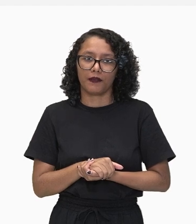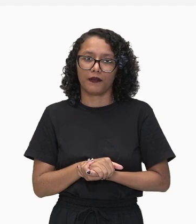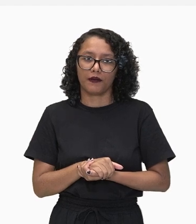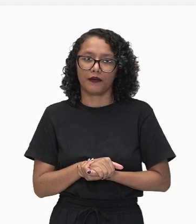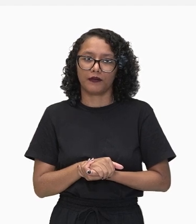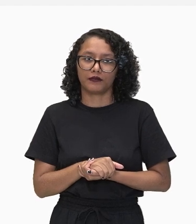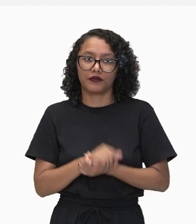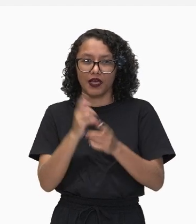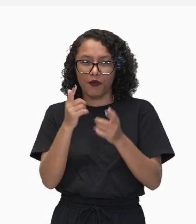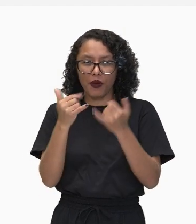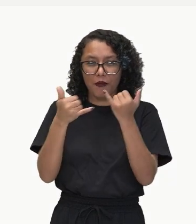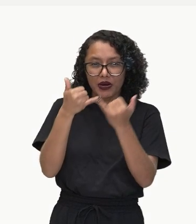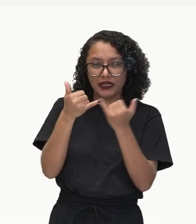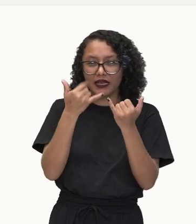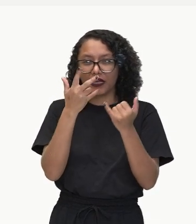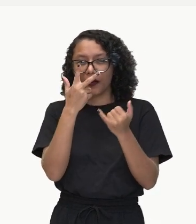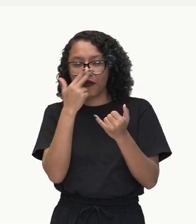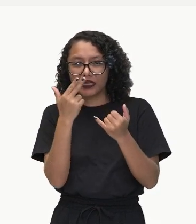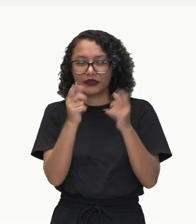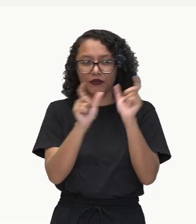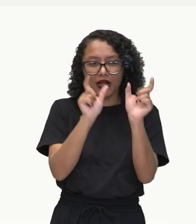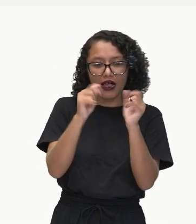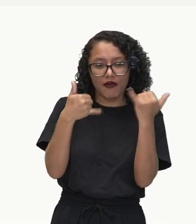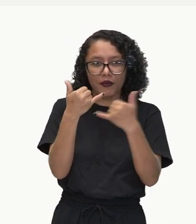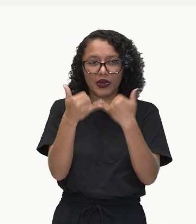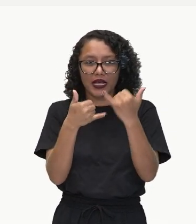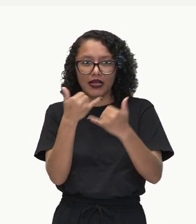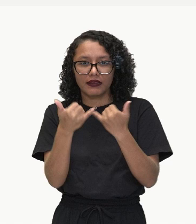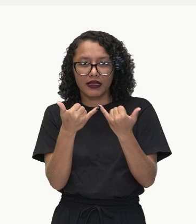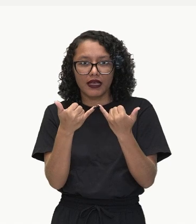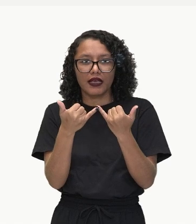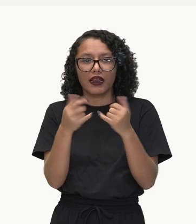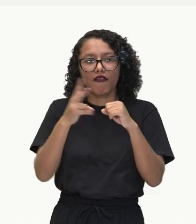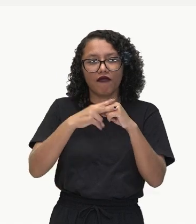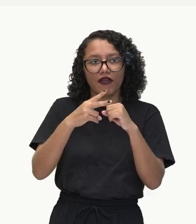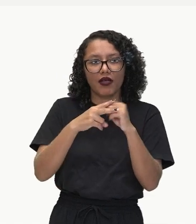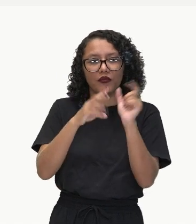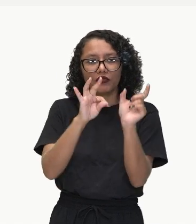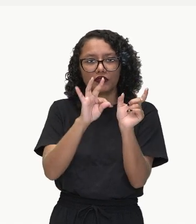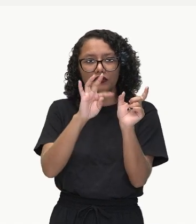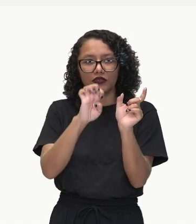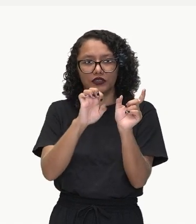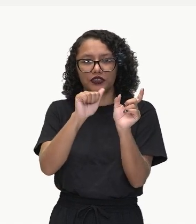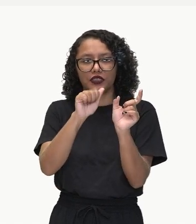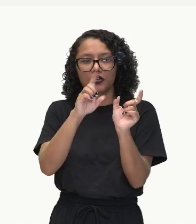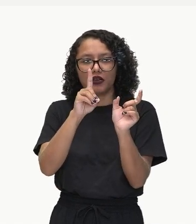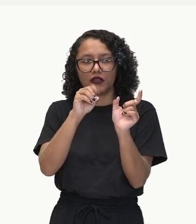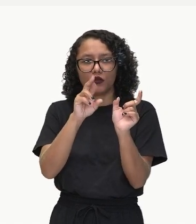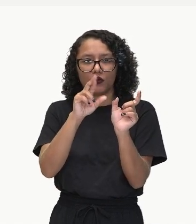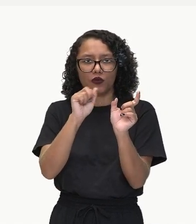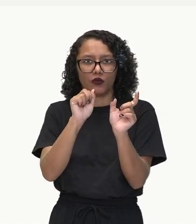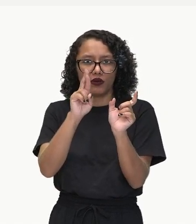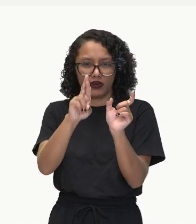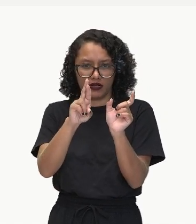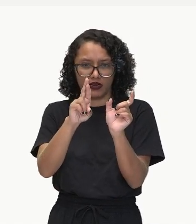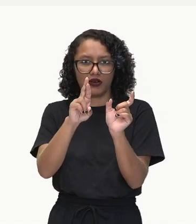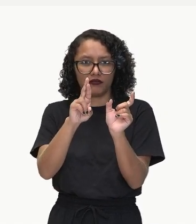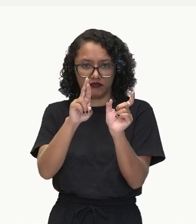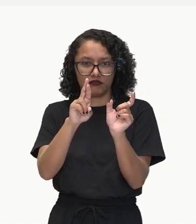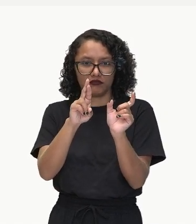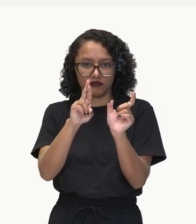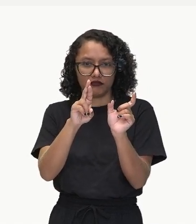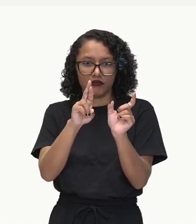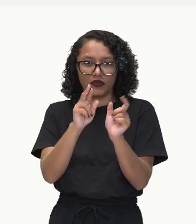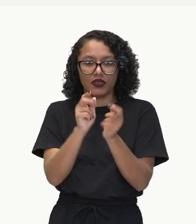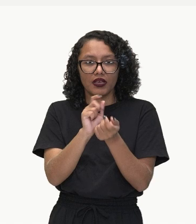esse jogo de palavras com te adorar, te adoro e o nome da amada dele,